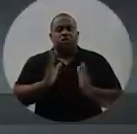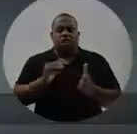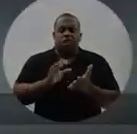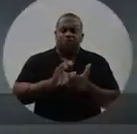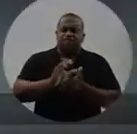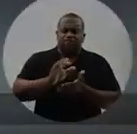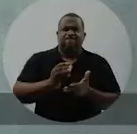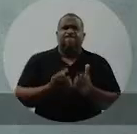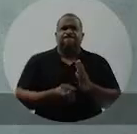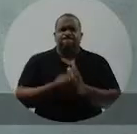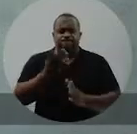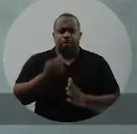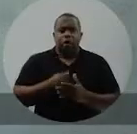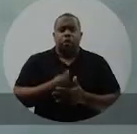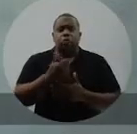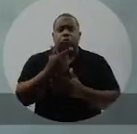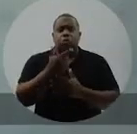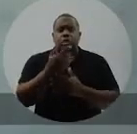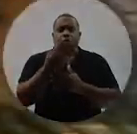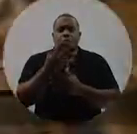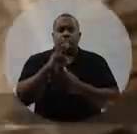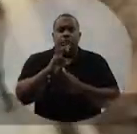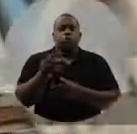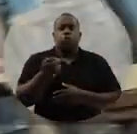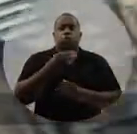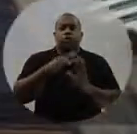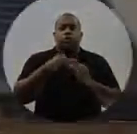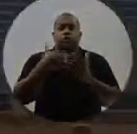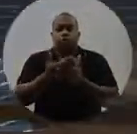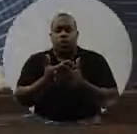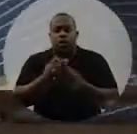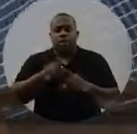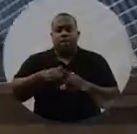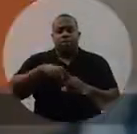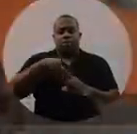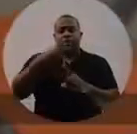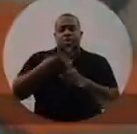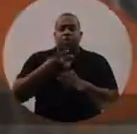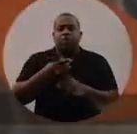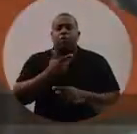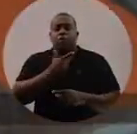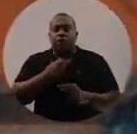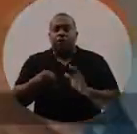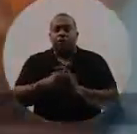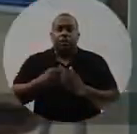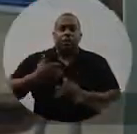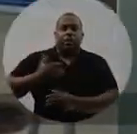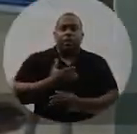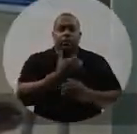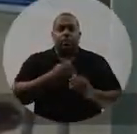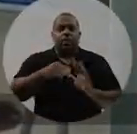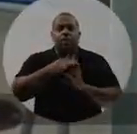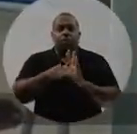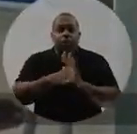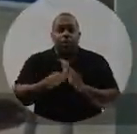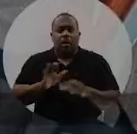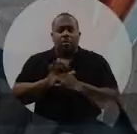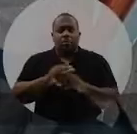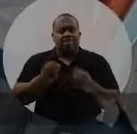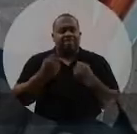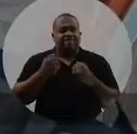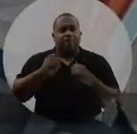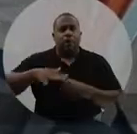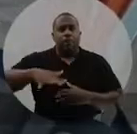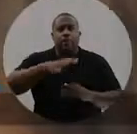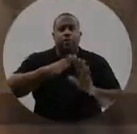isso investimos muito. Foram 245 novas escolas, o triplo de vagas em creches e programas para fortalecer